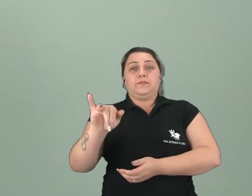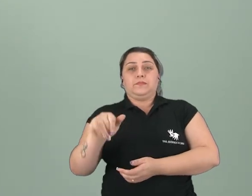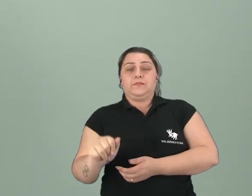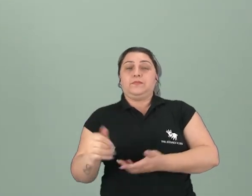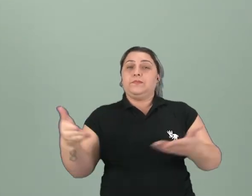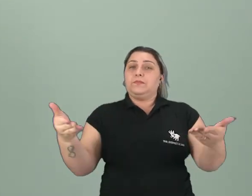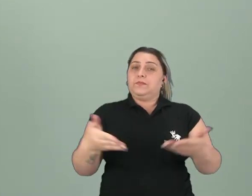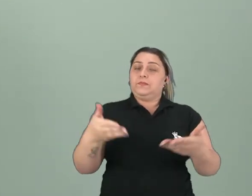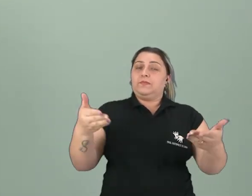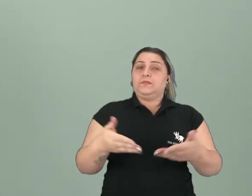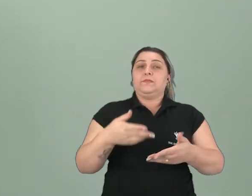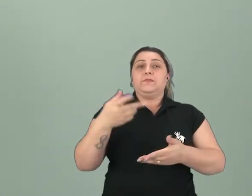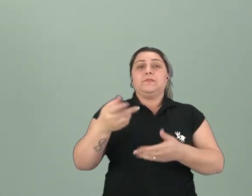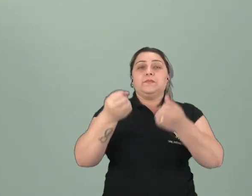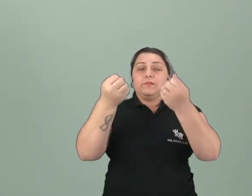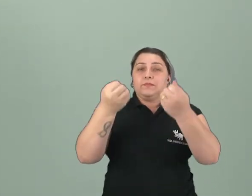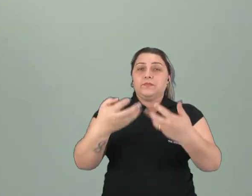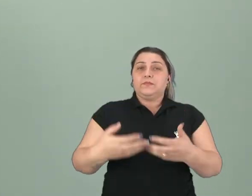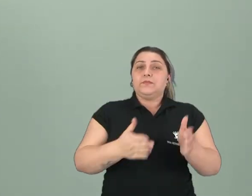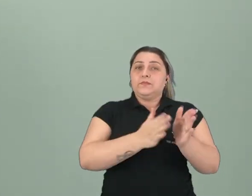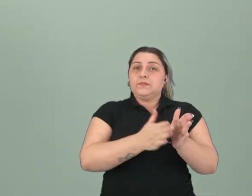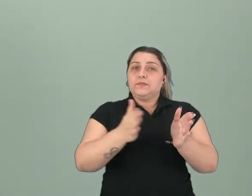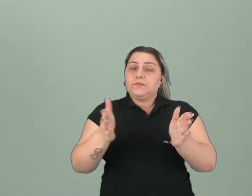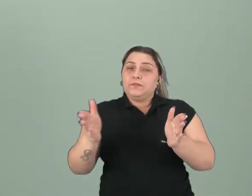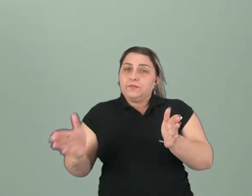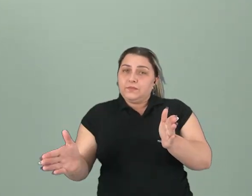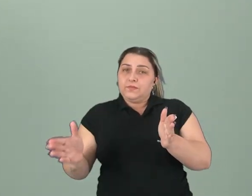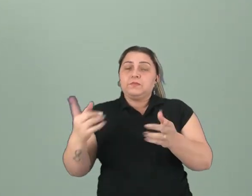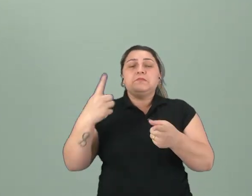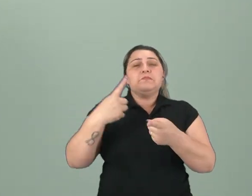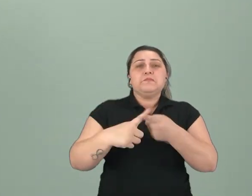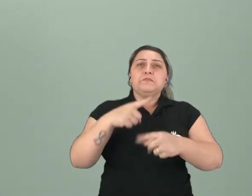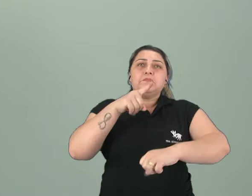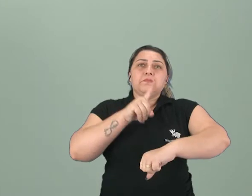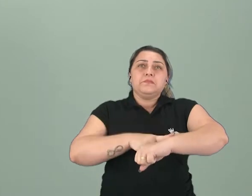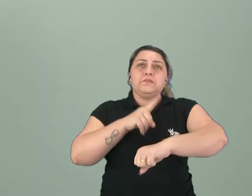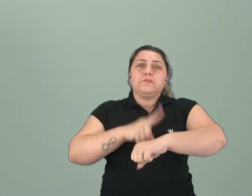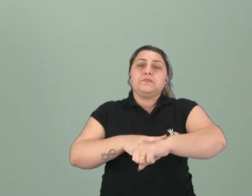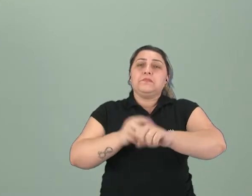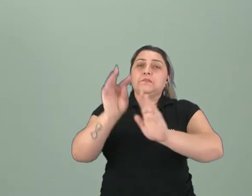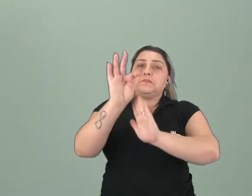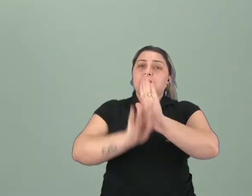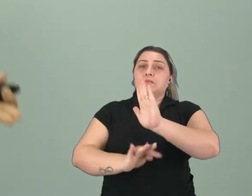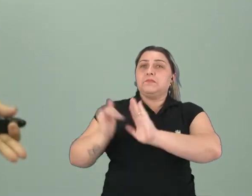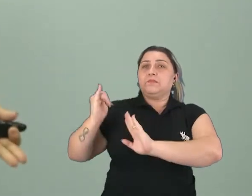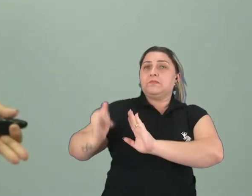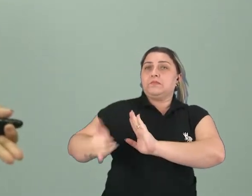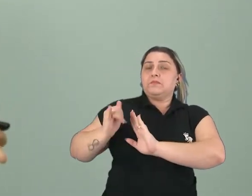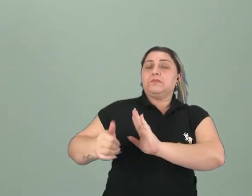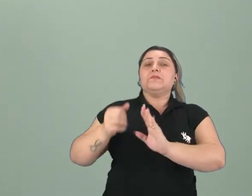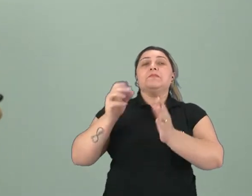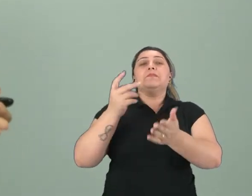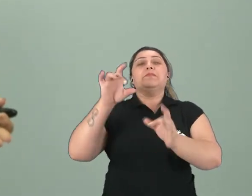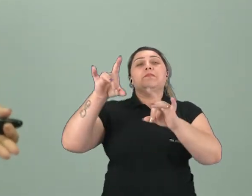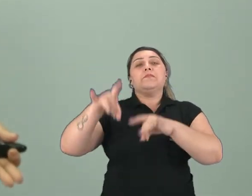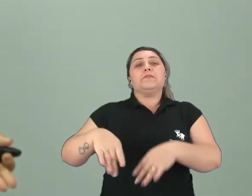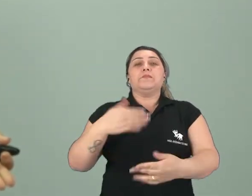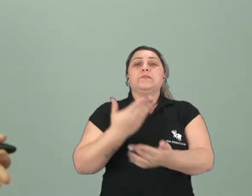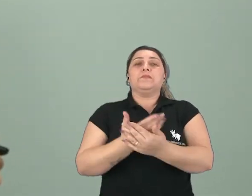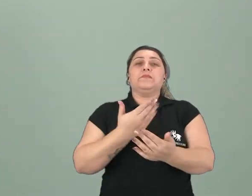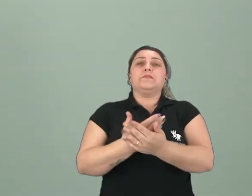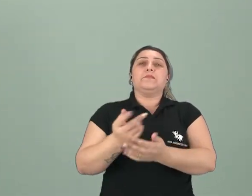Soares. Hoje vamos falar de sequência temporal e causal nos textos narrativos. Na última aula,